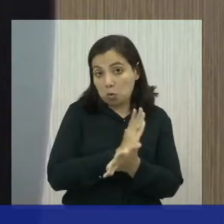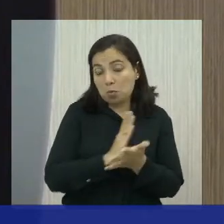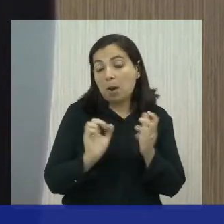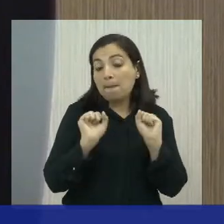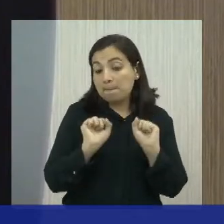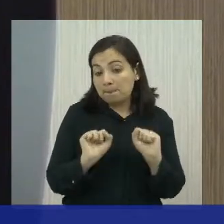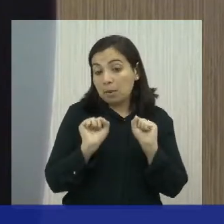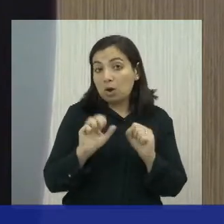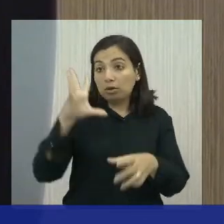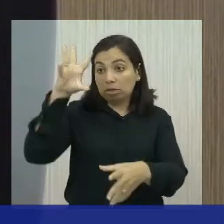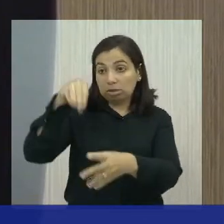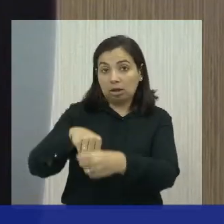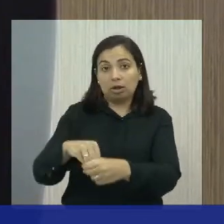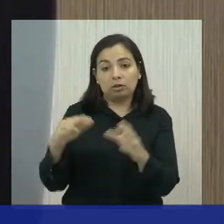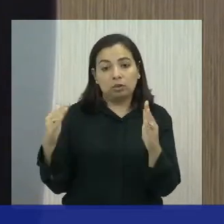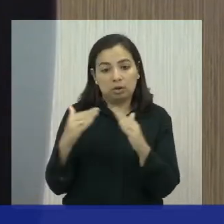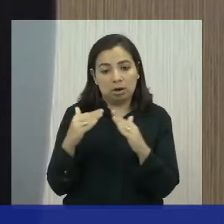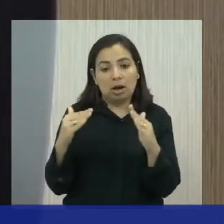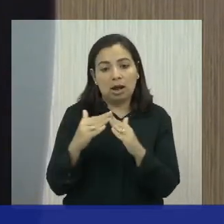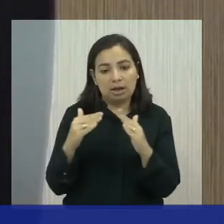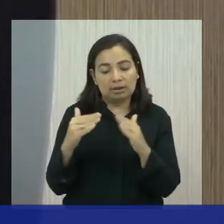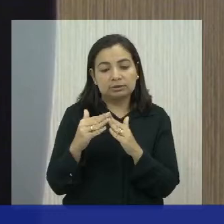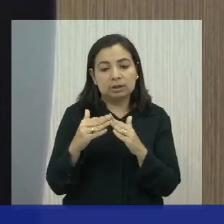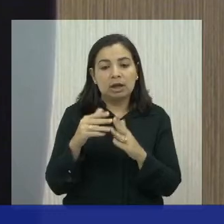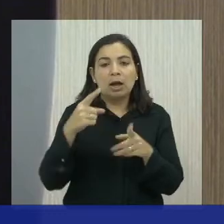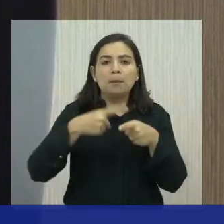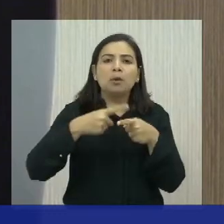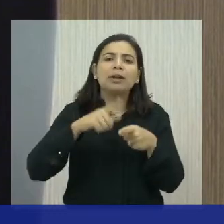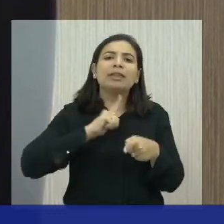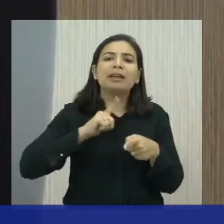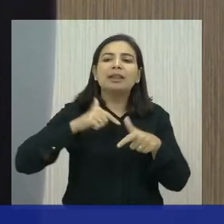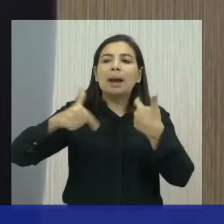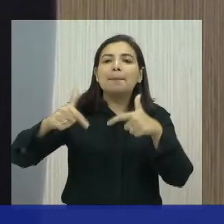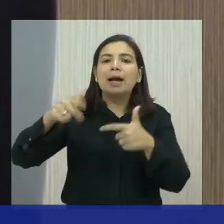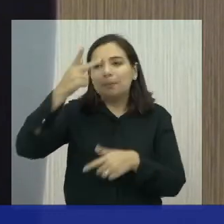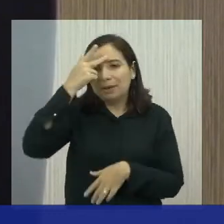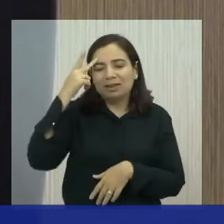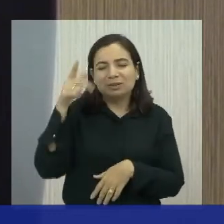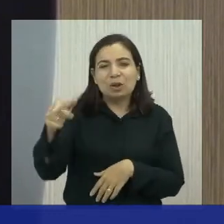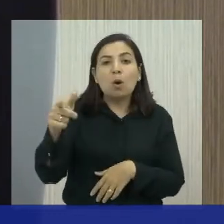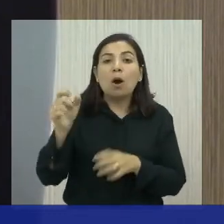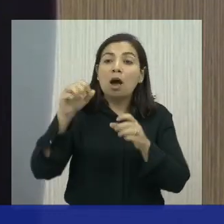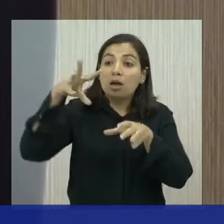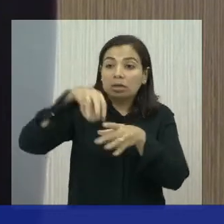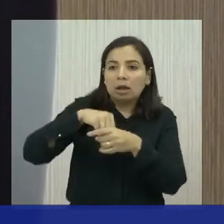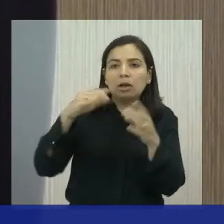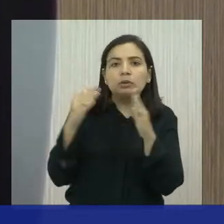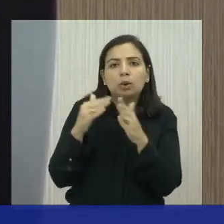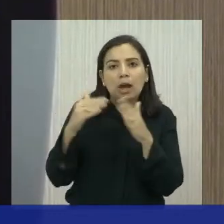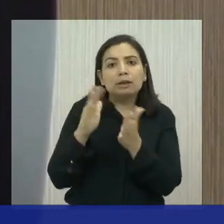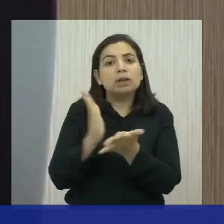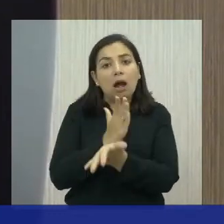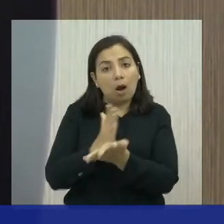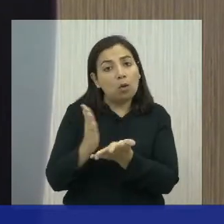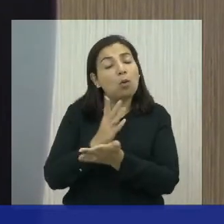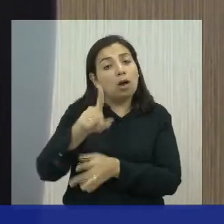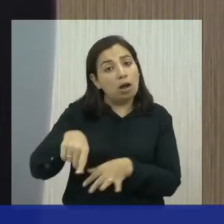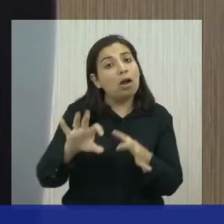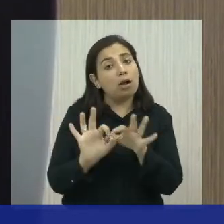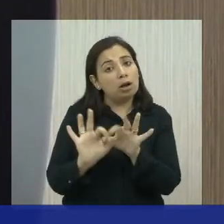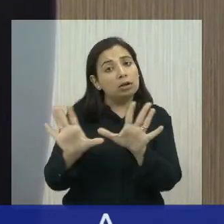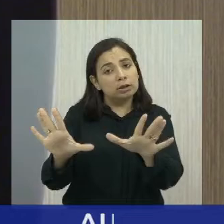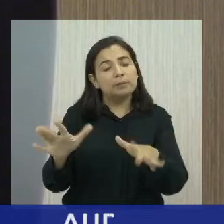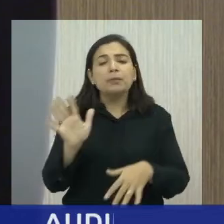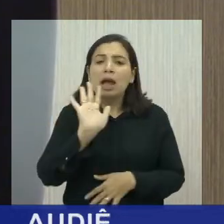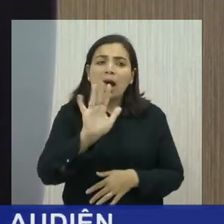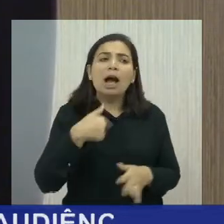funcionar dentro da residência, né? Assim, eu estou falando de forma bem simples. Então, nesses casos, né, como a